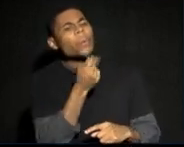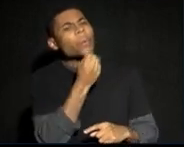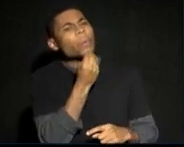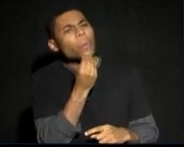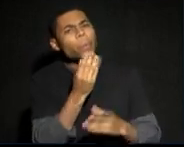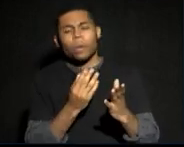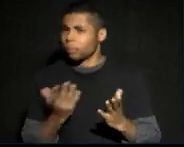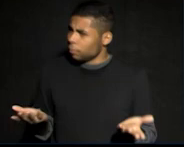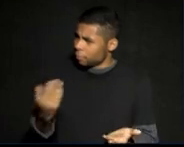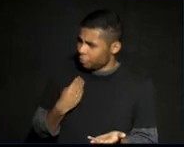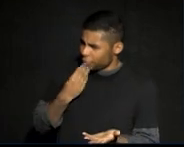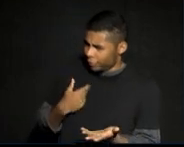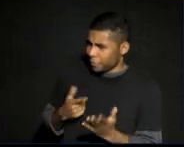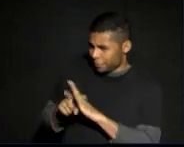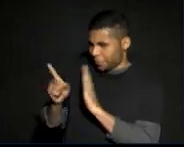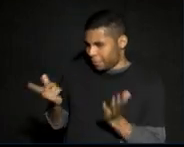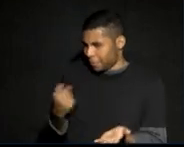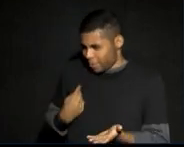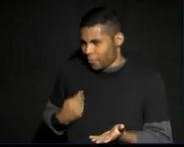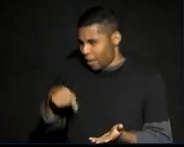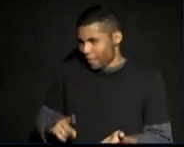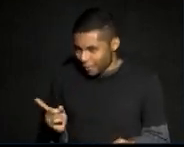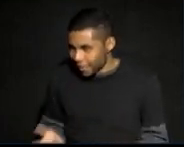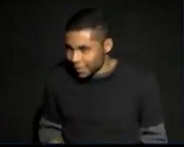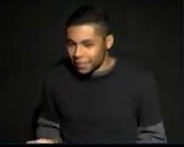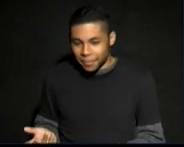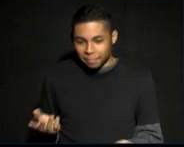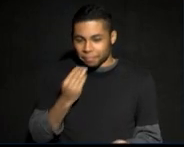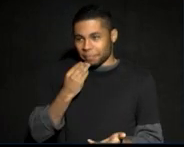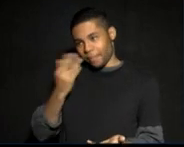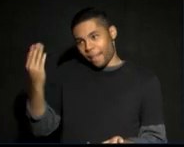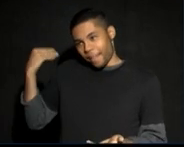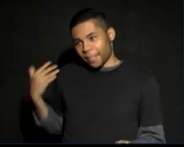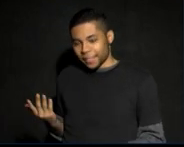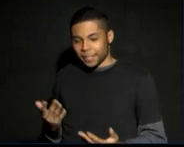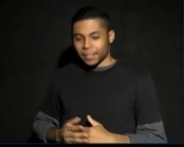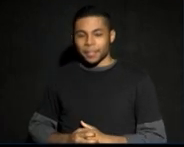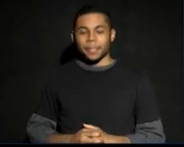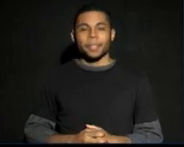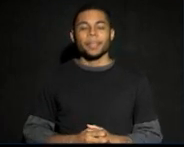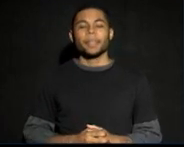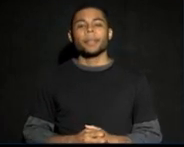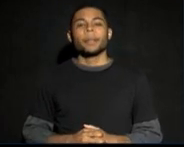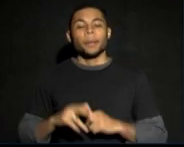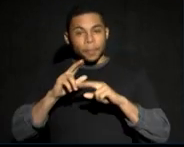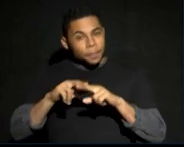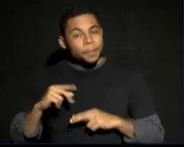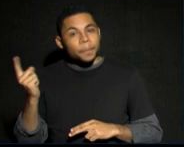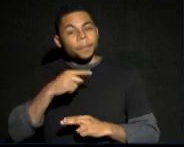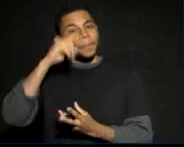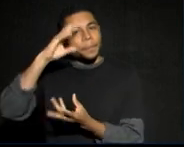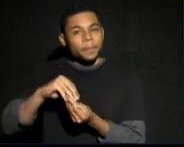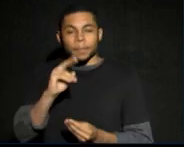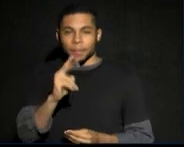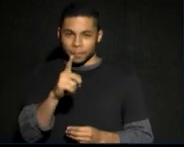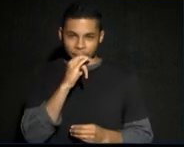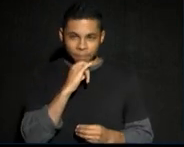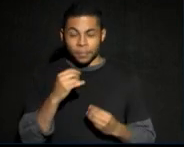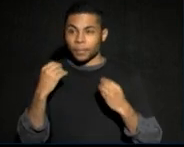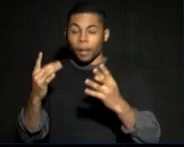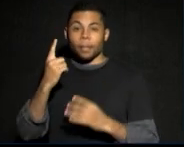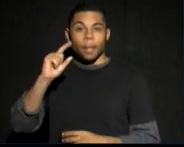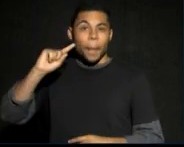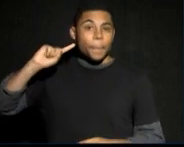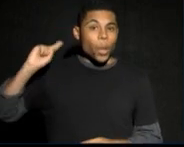não fez isso antes eu só eu que te pergunto não tava aqui caramba não te pergunto não tinha que ter feito isso a gente então classe política entendeu que vejo você dá